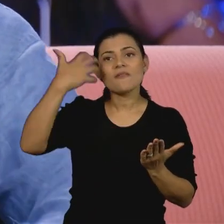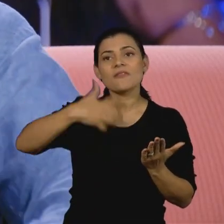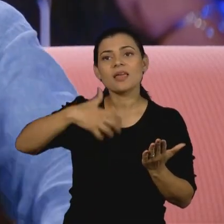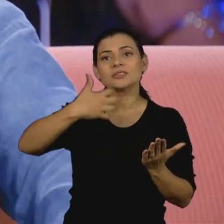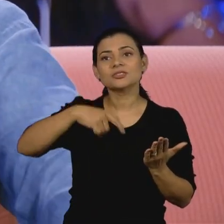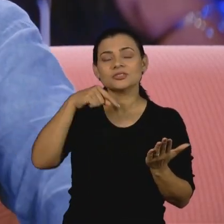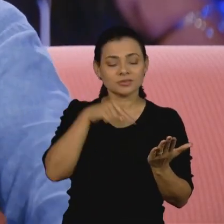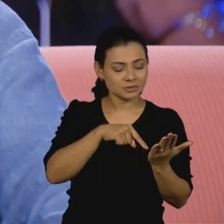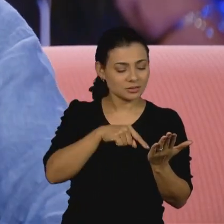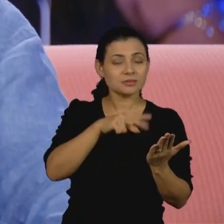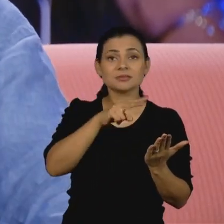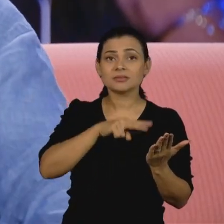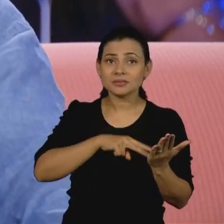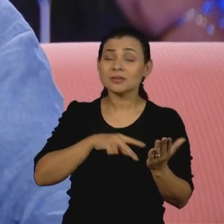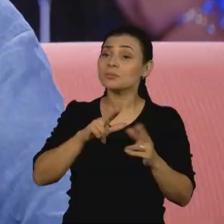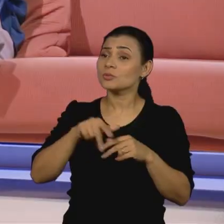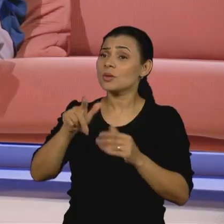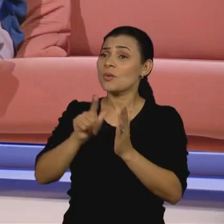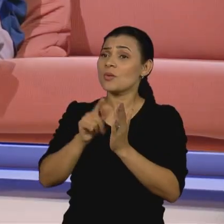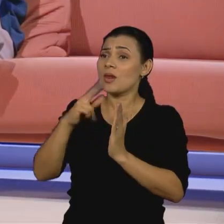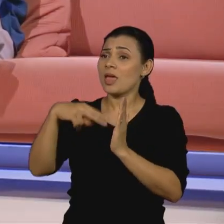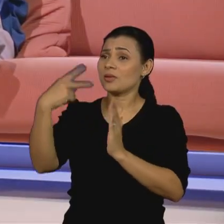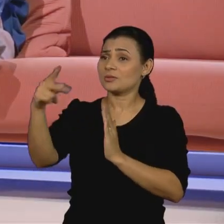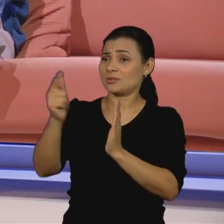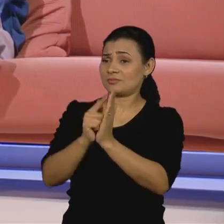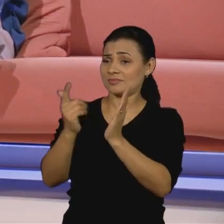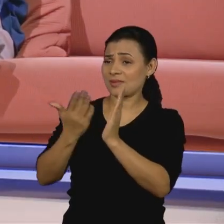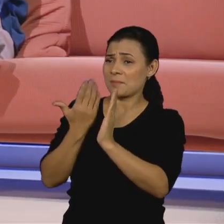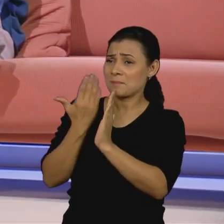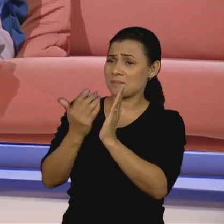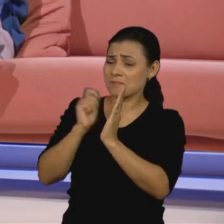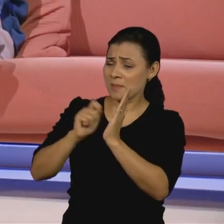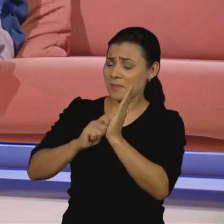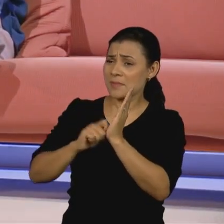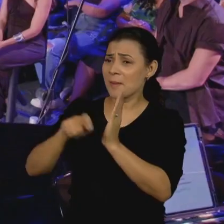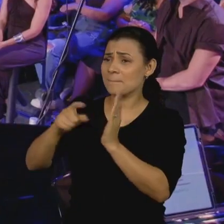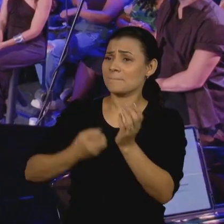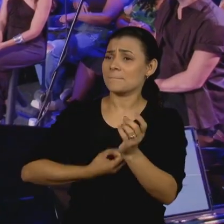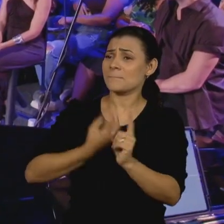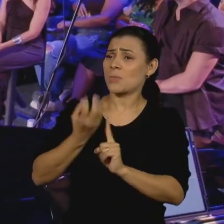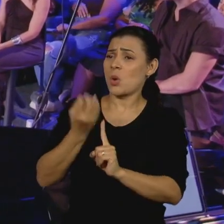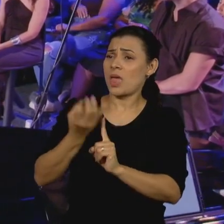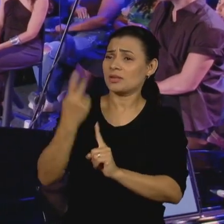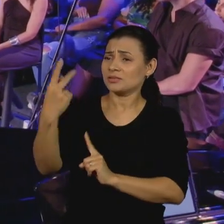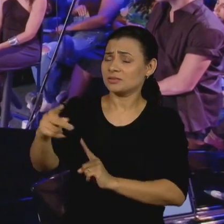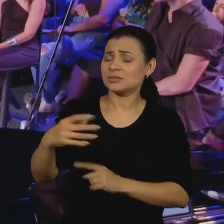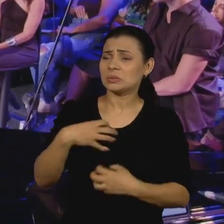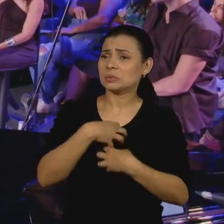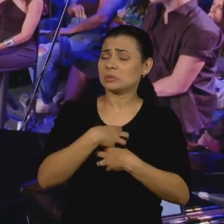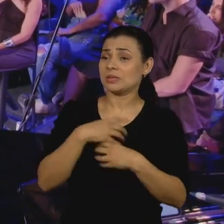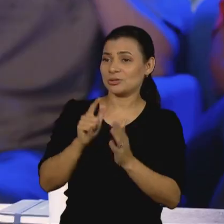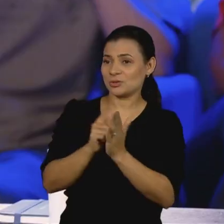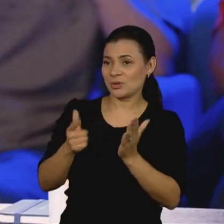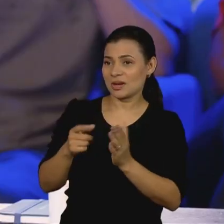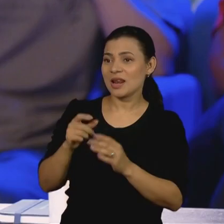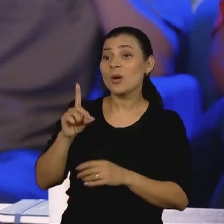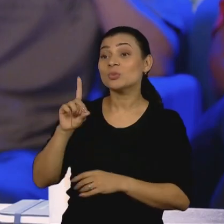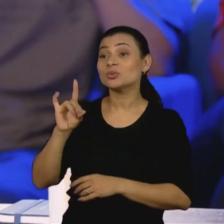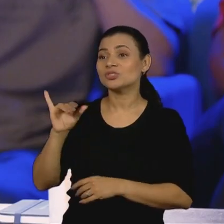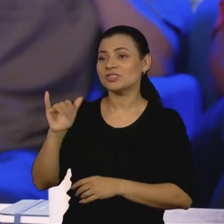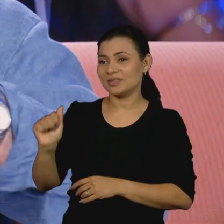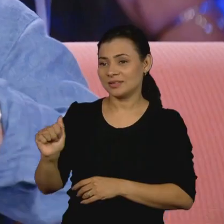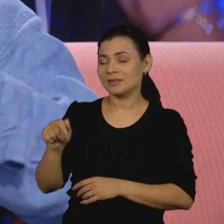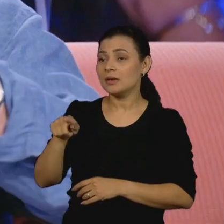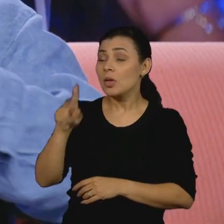pensava. Eu leio suas crônicas, maravilhosas, por sinal, poéticas, incríveis. no jornal O Dia e vejo